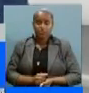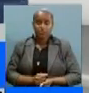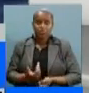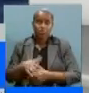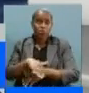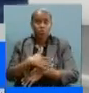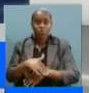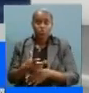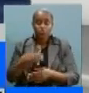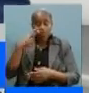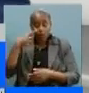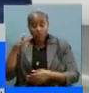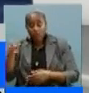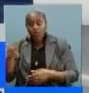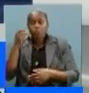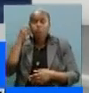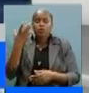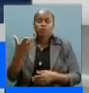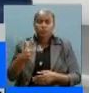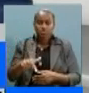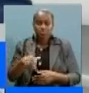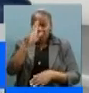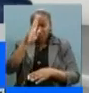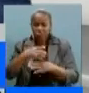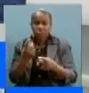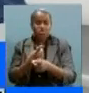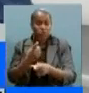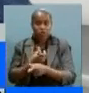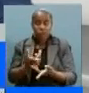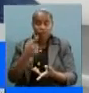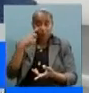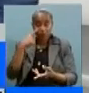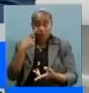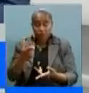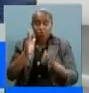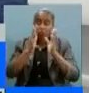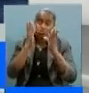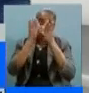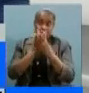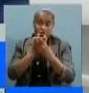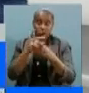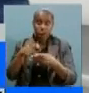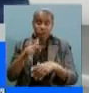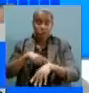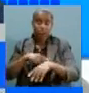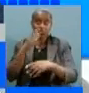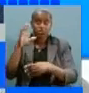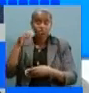terreno, observar como vão as coisas do ponto de vista do processo pré-eleitoral.